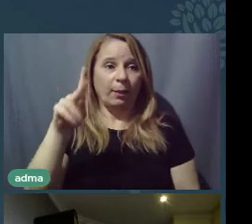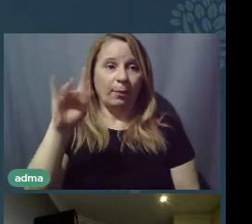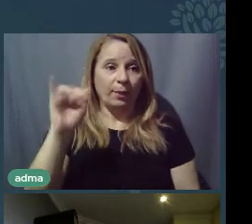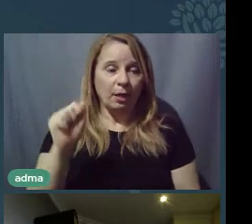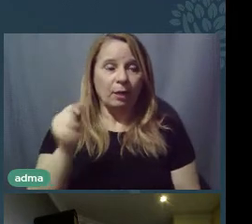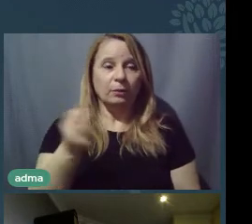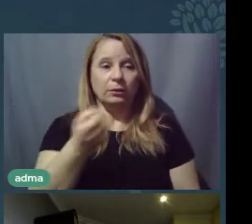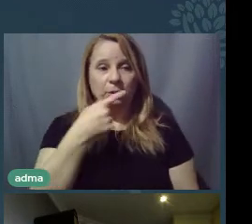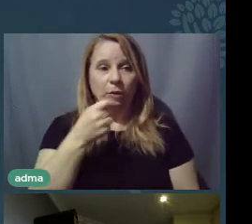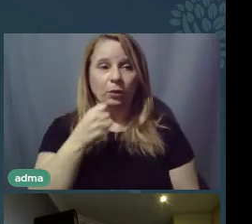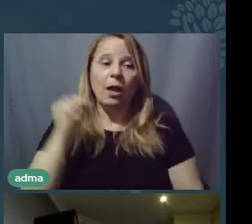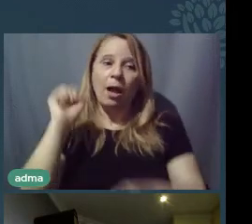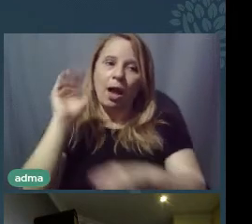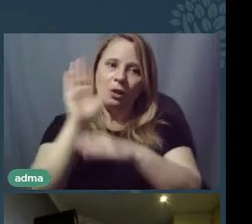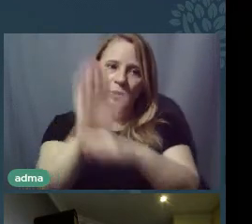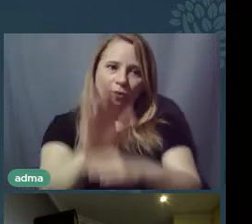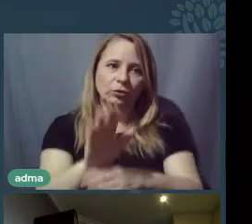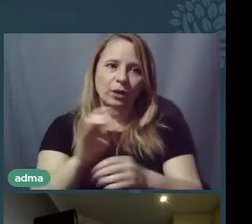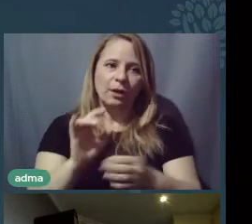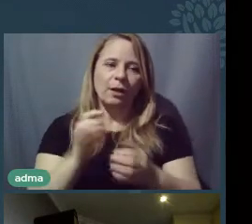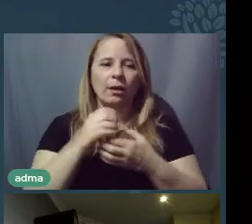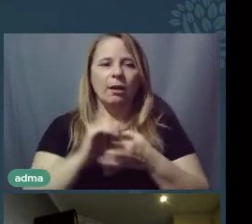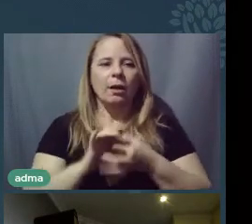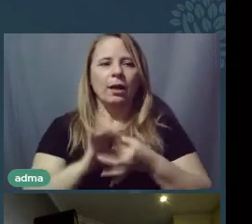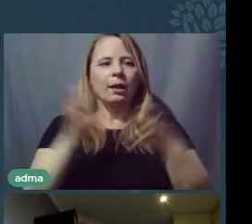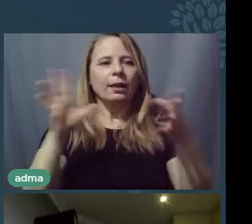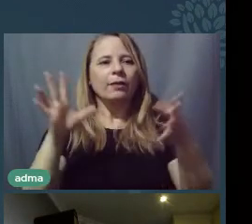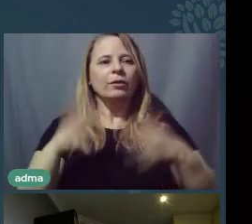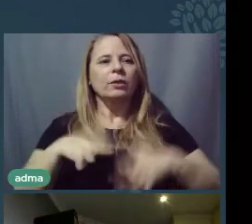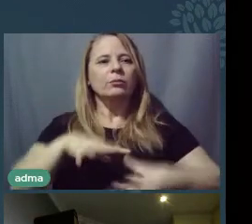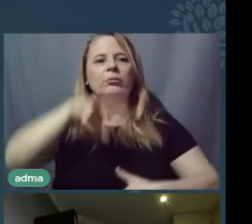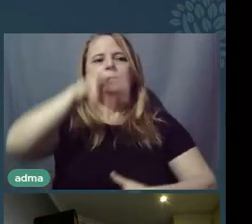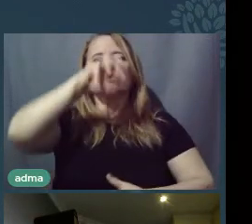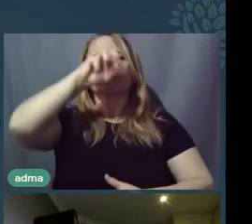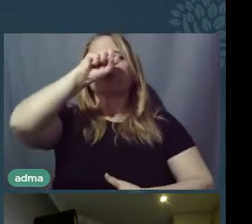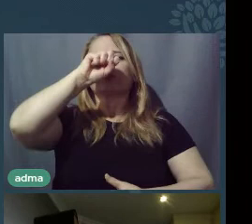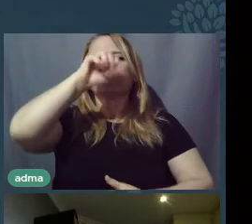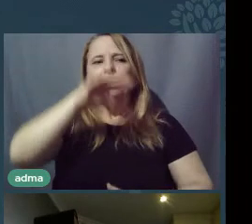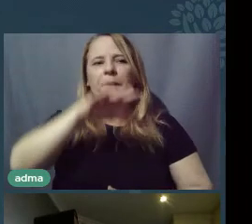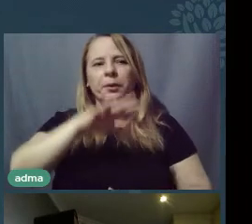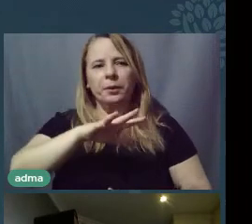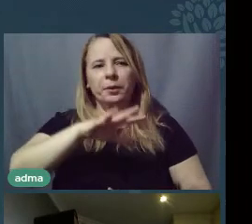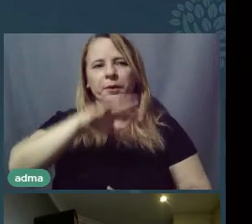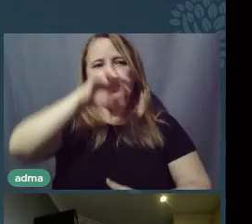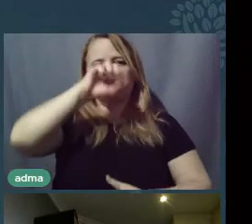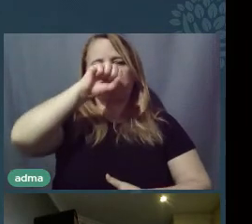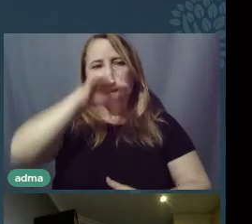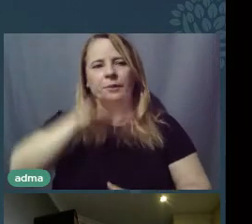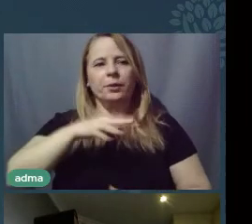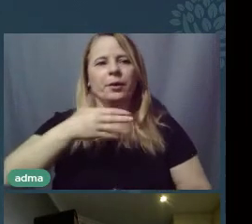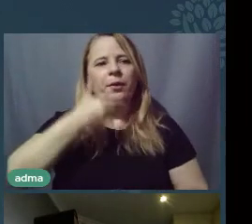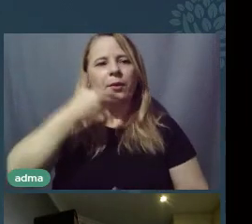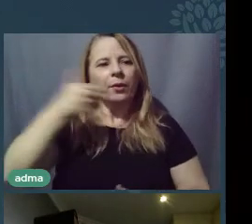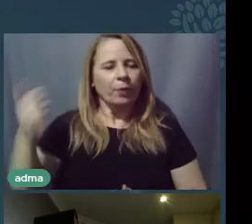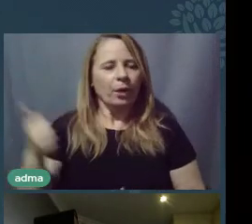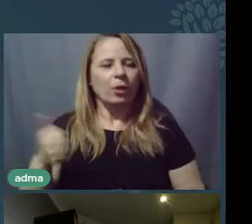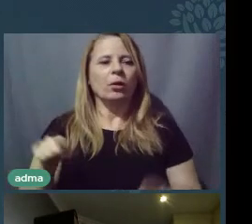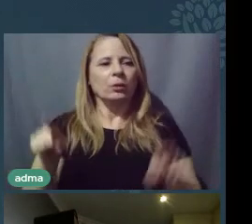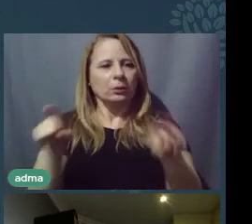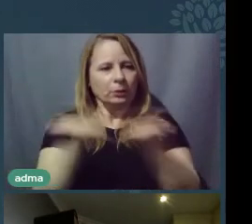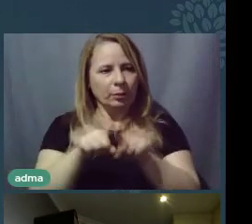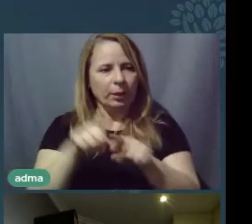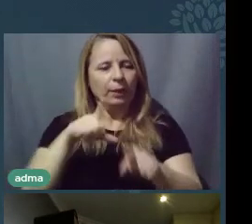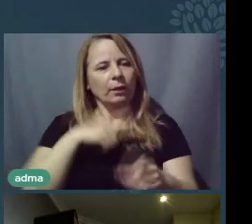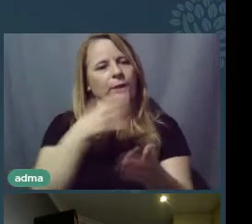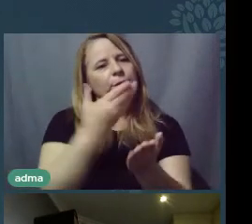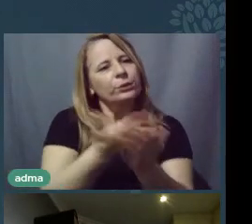a broncodilatação, tá? Da mesma forma, também vem surgindo estudos, ensaios clínicos, né? Inicialmente a gente